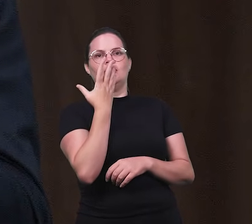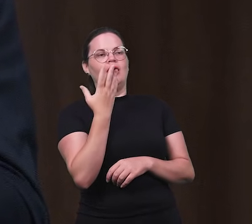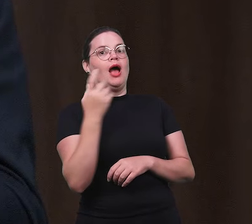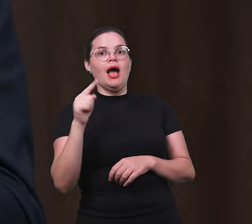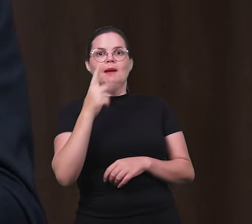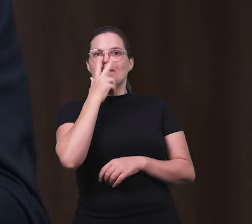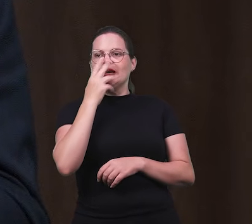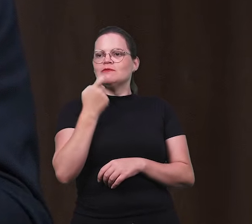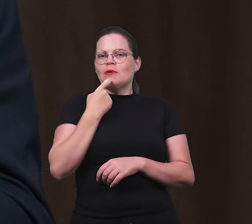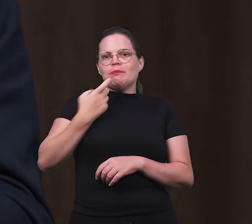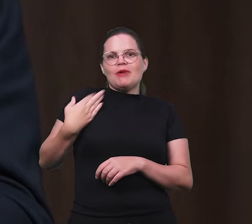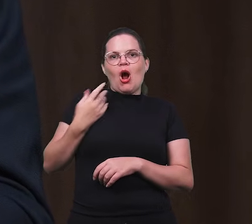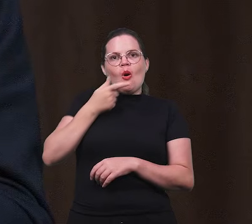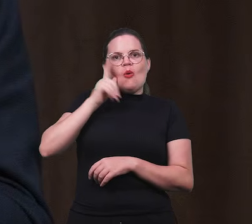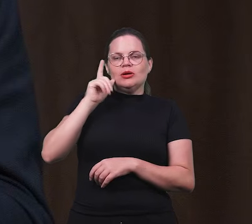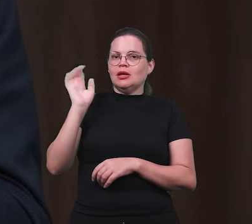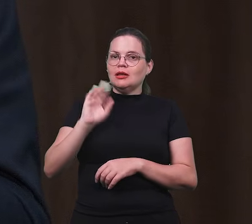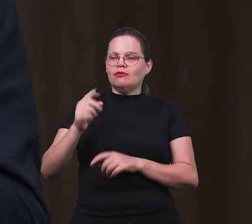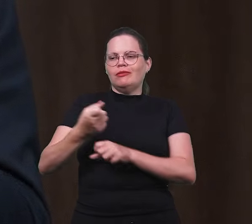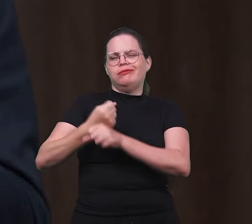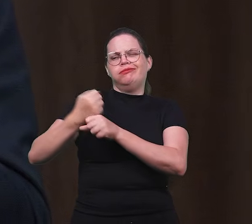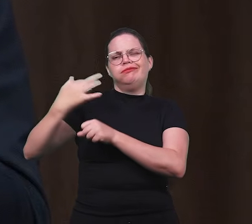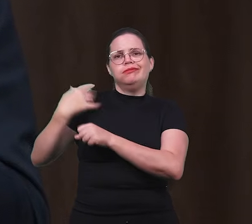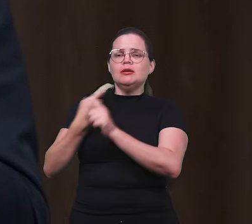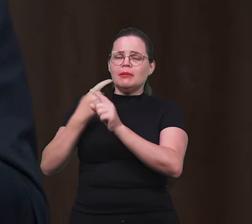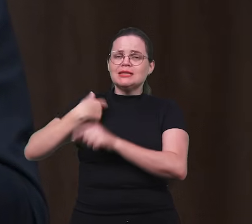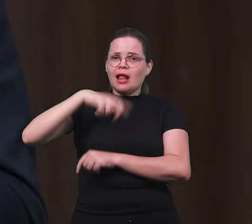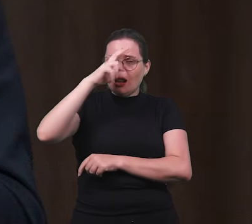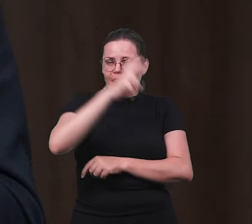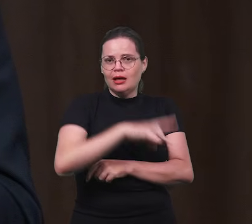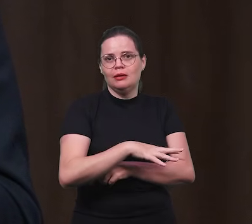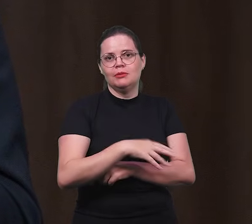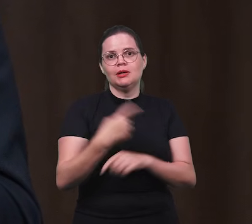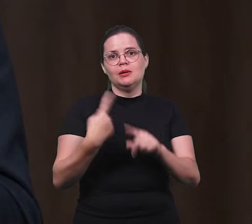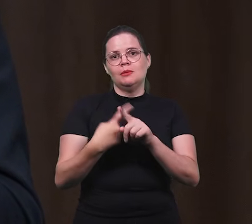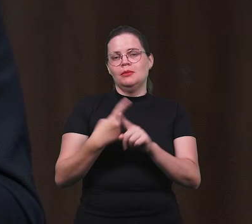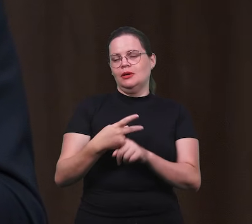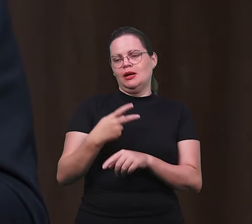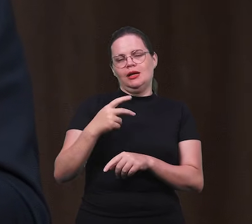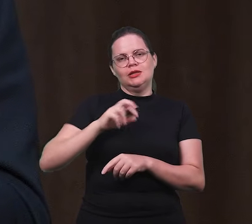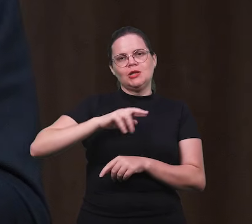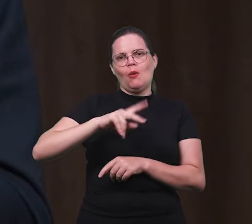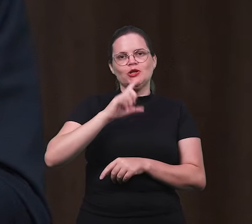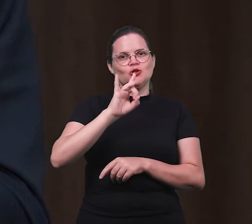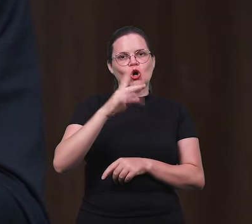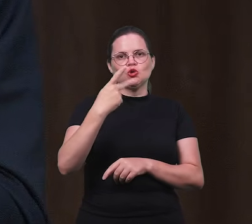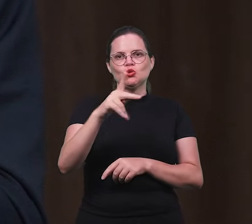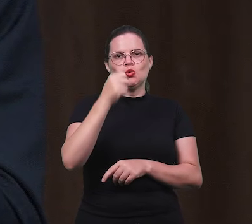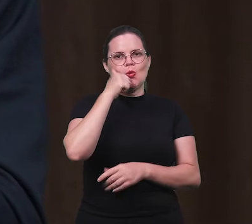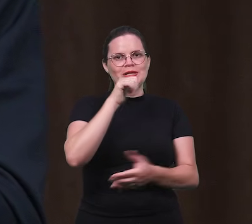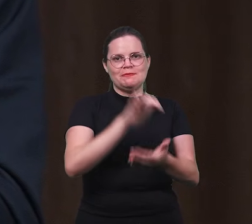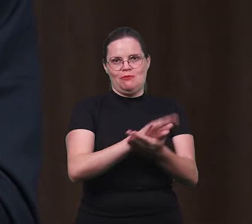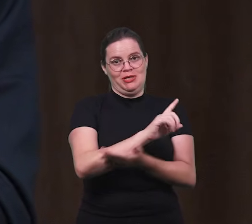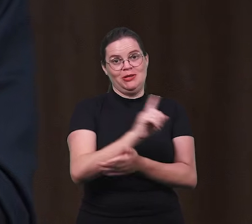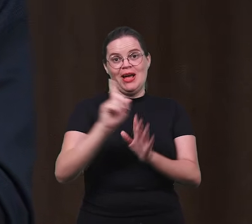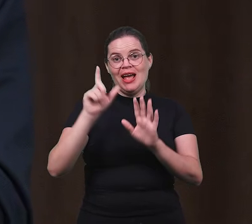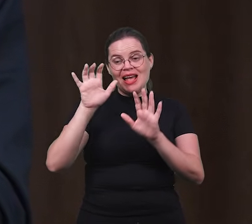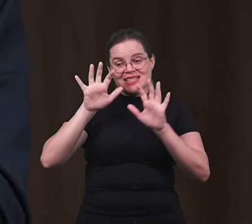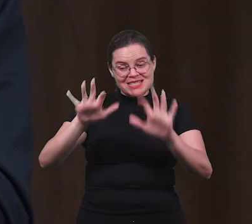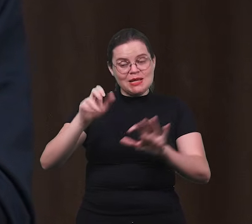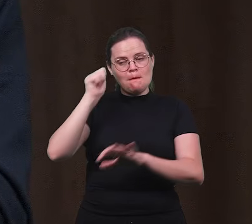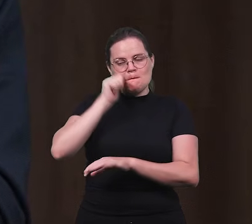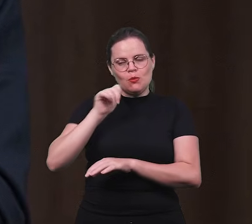isso é delas, não é só da sua esposa, é como a mulher foi feita, né? Então, ao mesmo lado que ela tem um lado